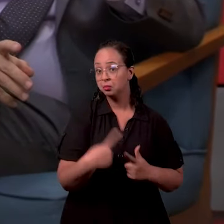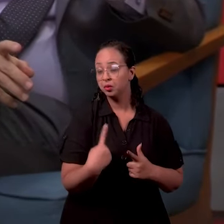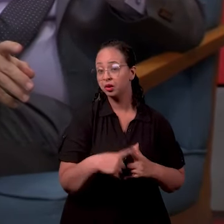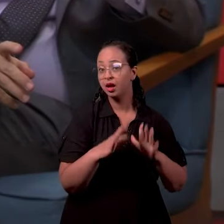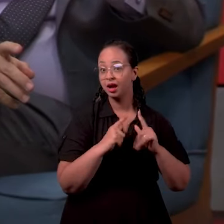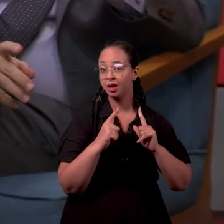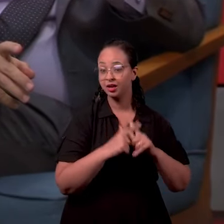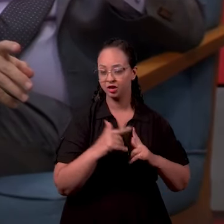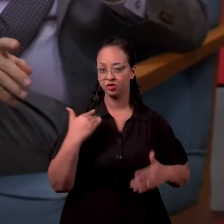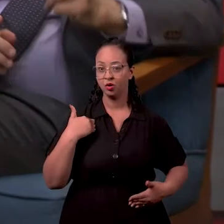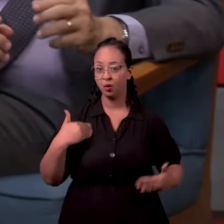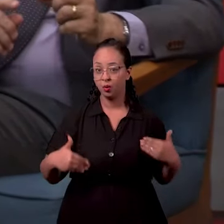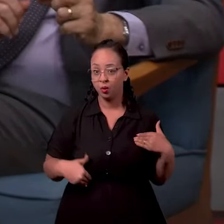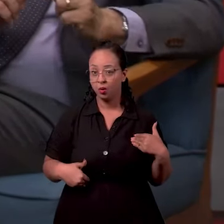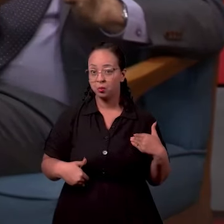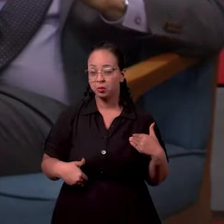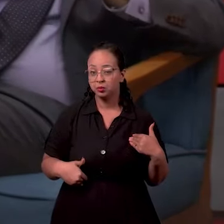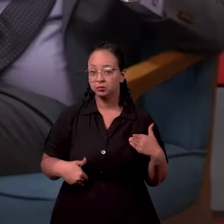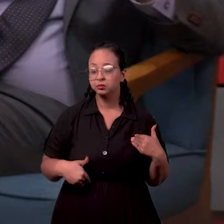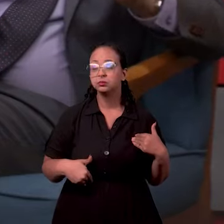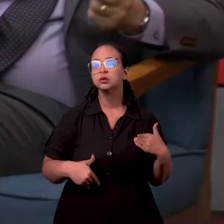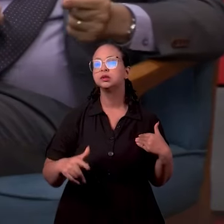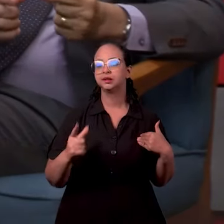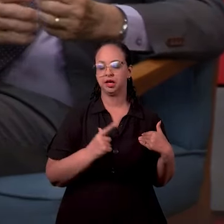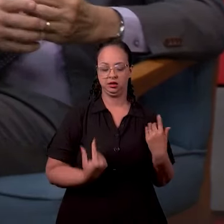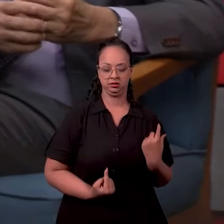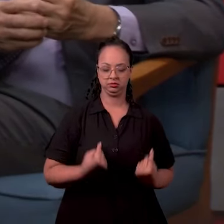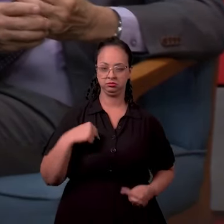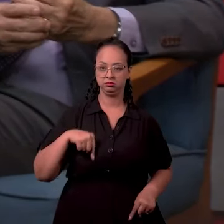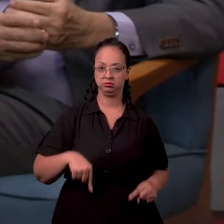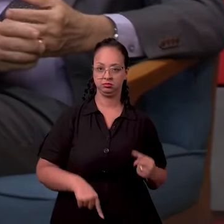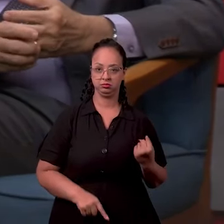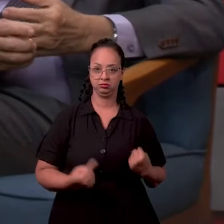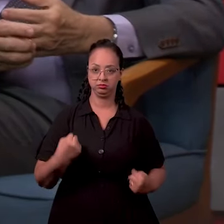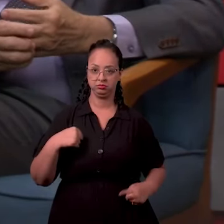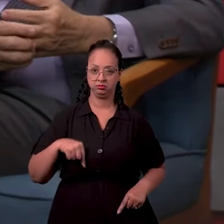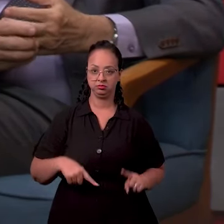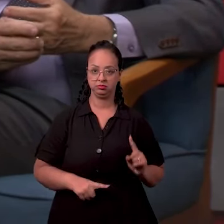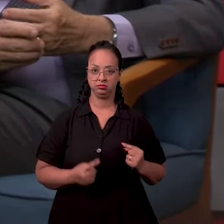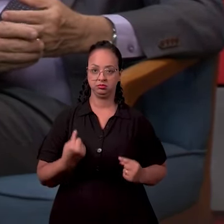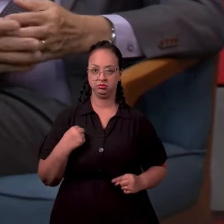corpo. Então, nesse corpo, circula o sangue.